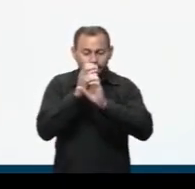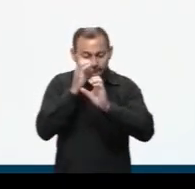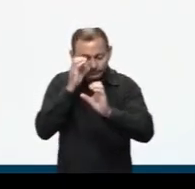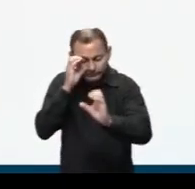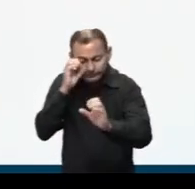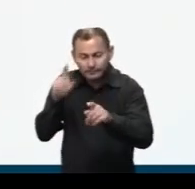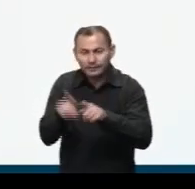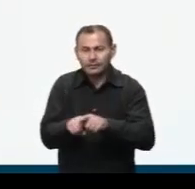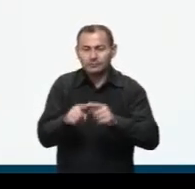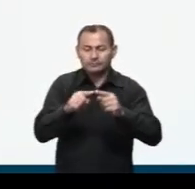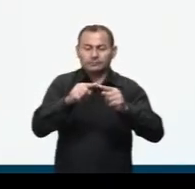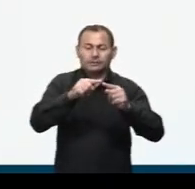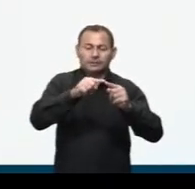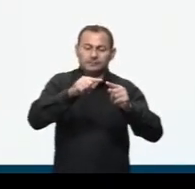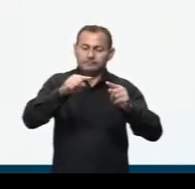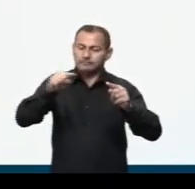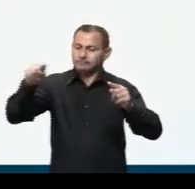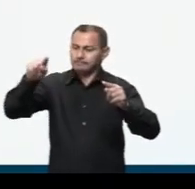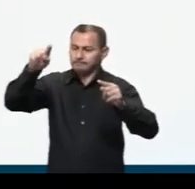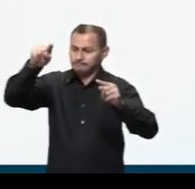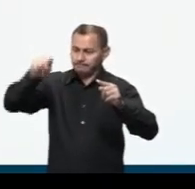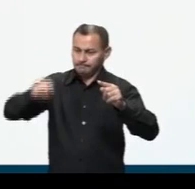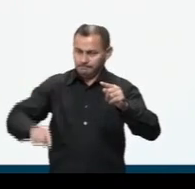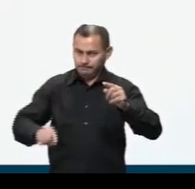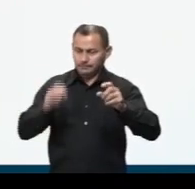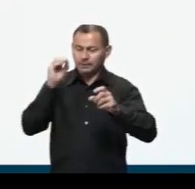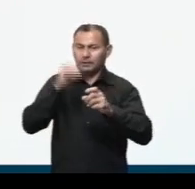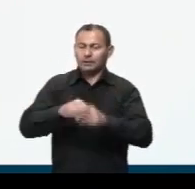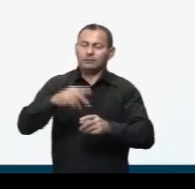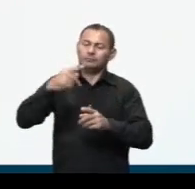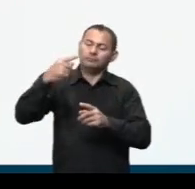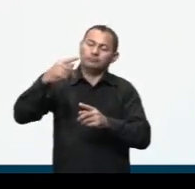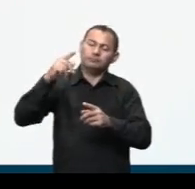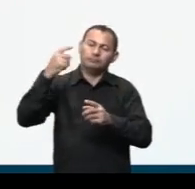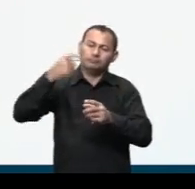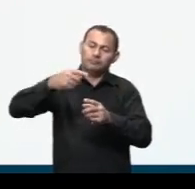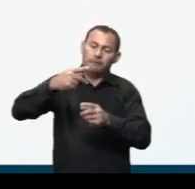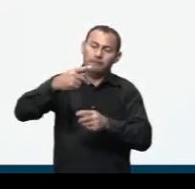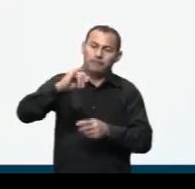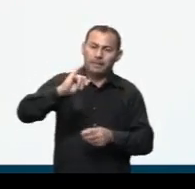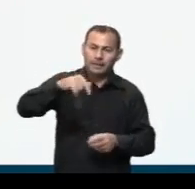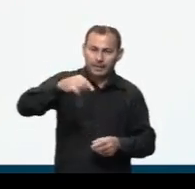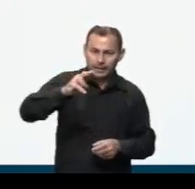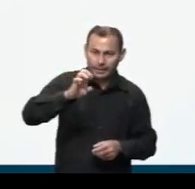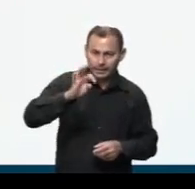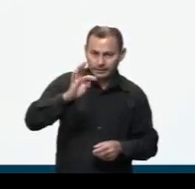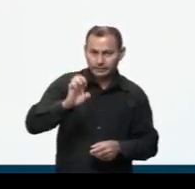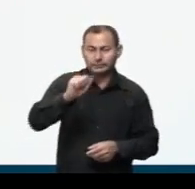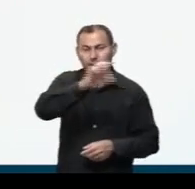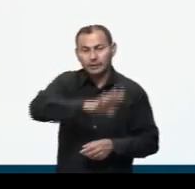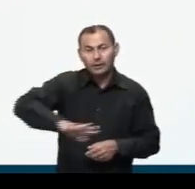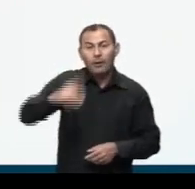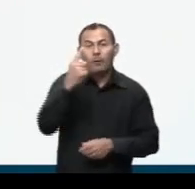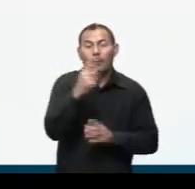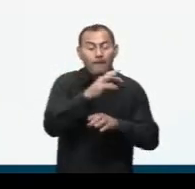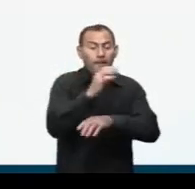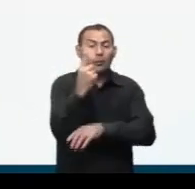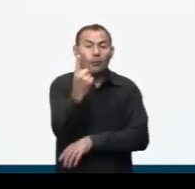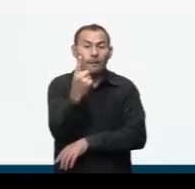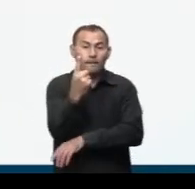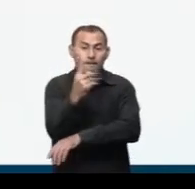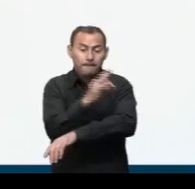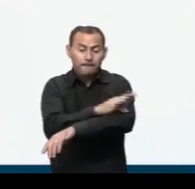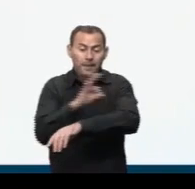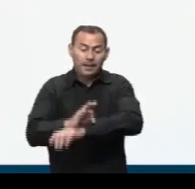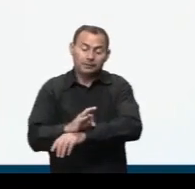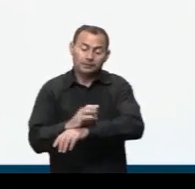onde faz o cruzamento dessas linhas, a gente coloca um piquete, tá? Geralmente, 1 metro de